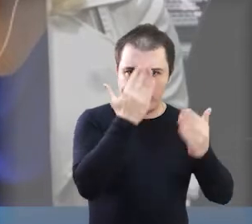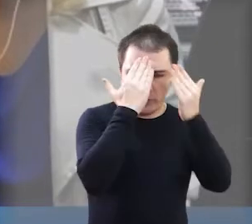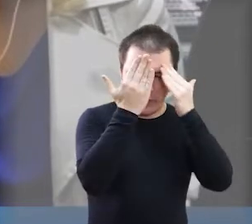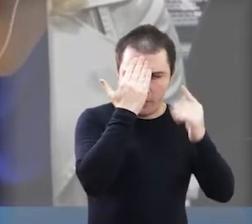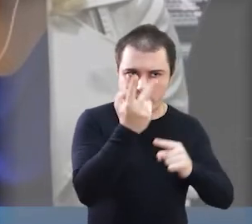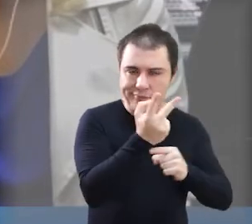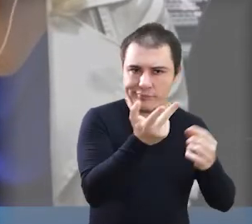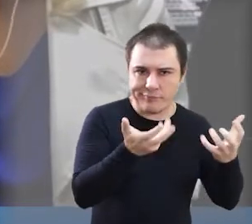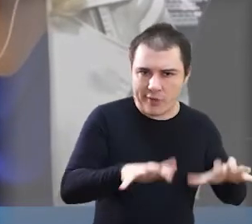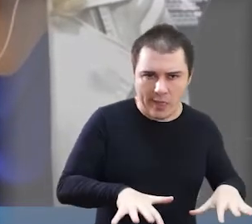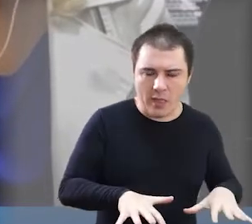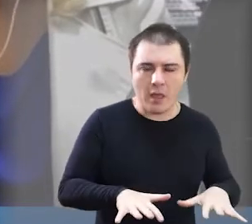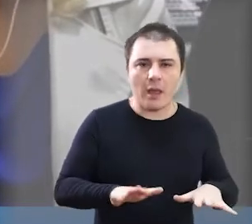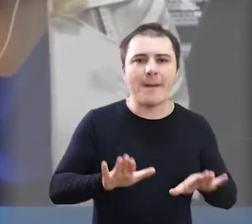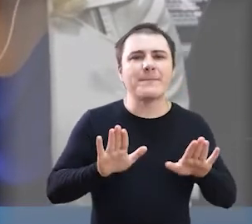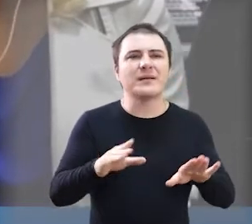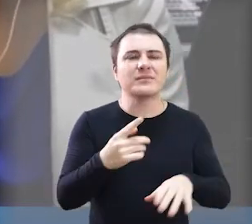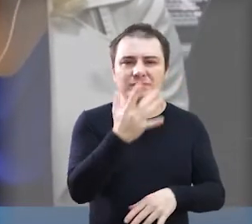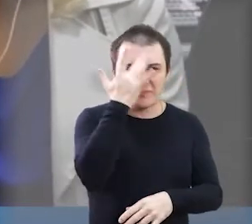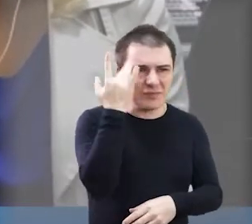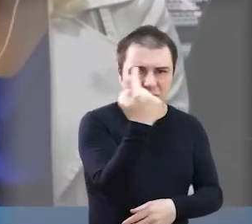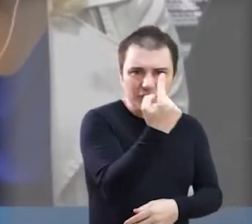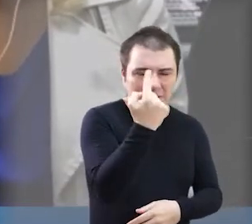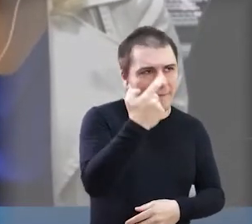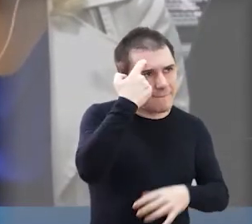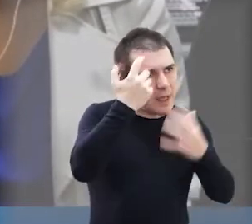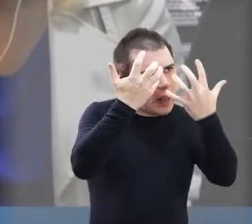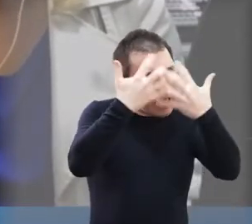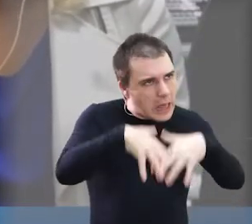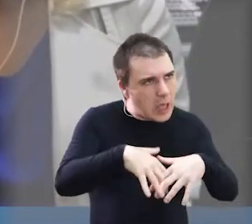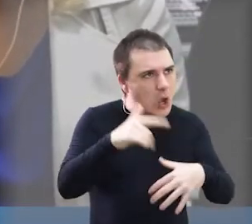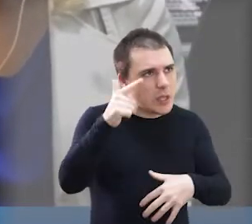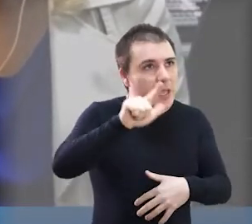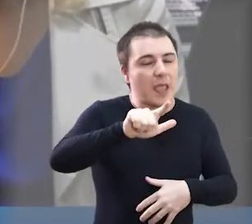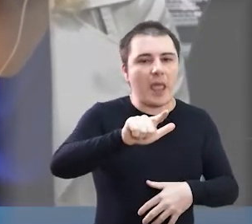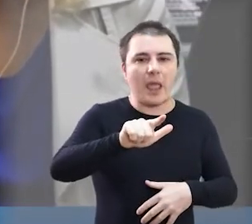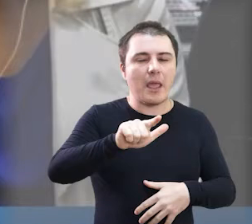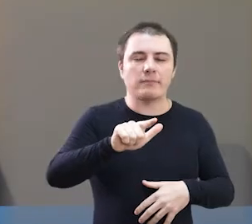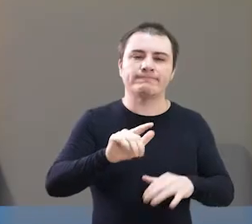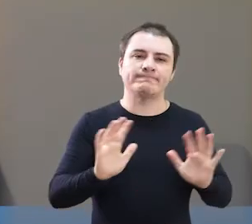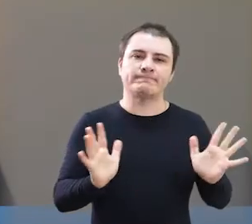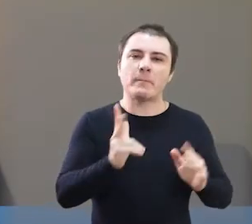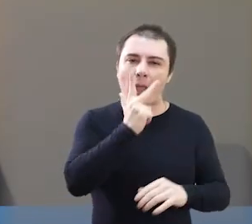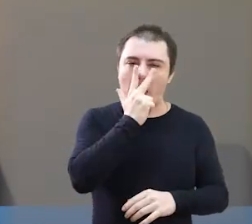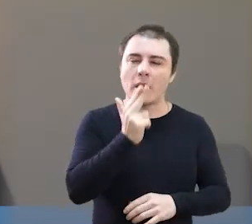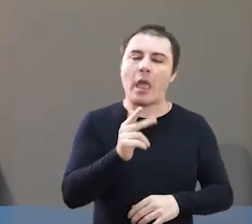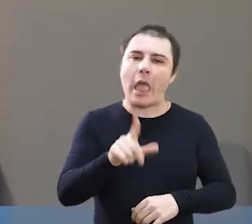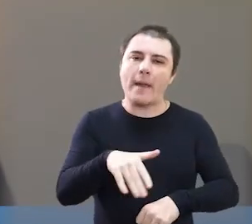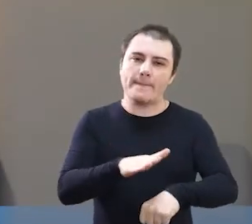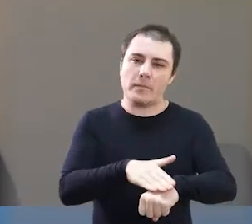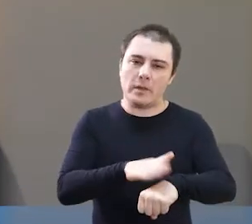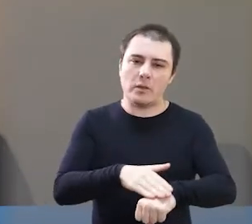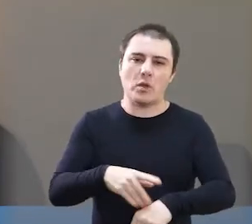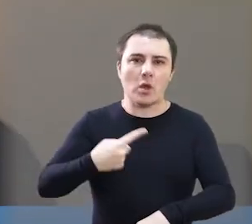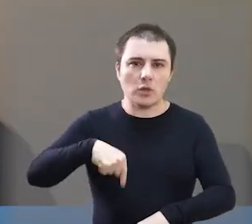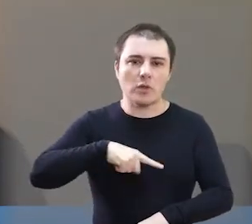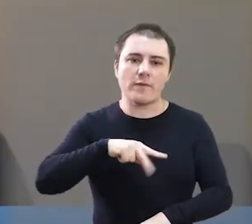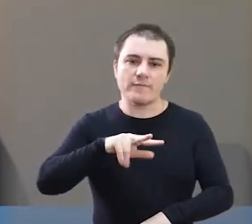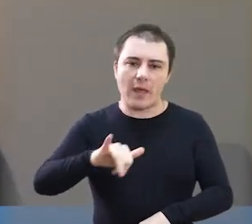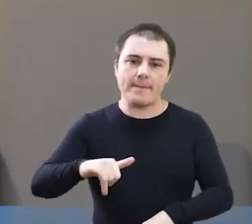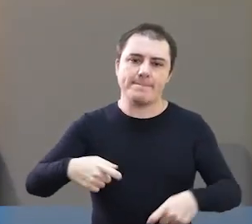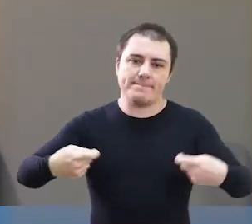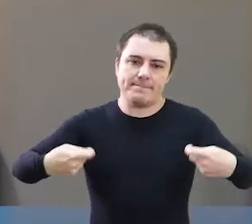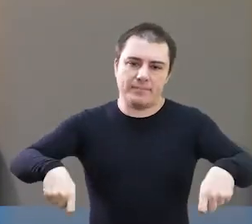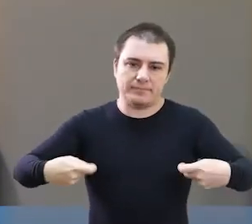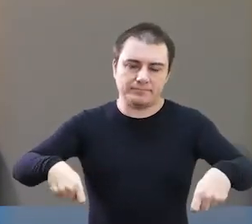muito complicado que ela elabore completamente sozinha todas as questões do luto. Vai chegar um momento, e nós somos seres